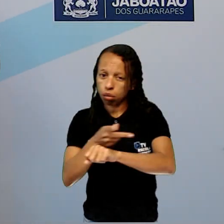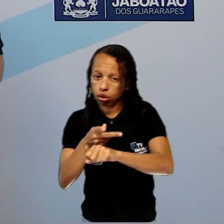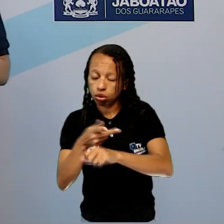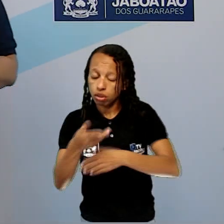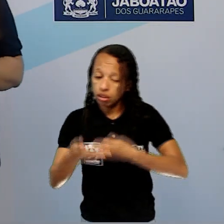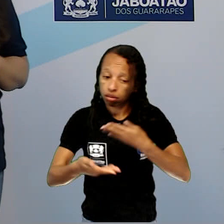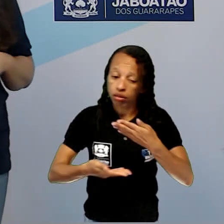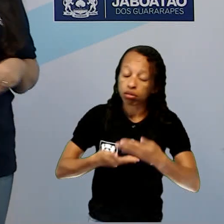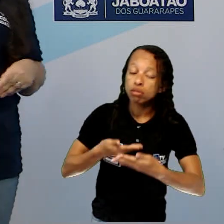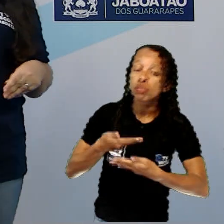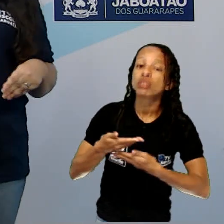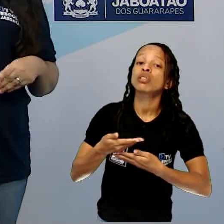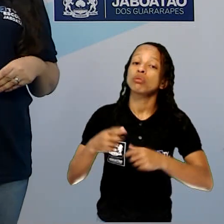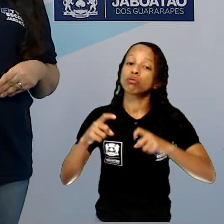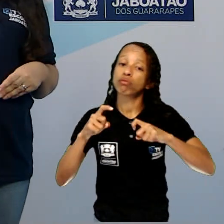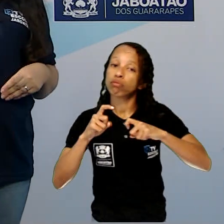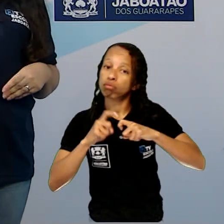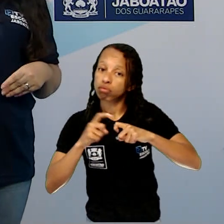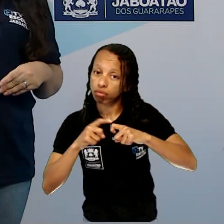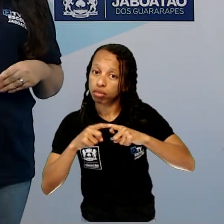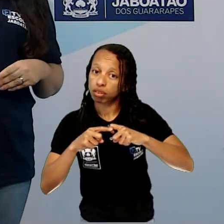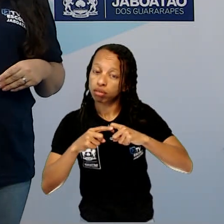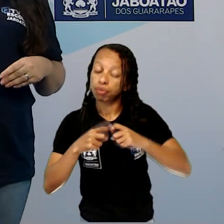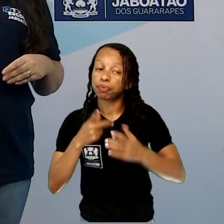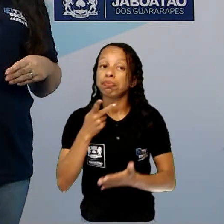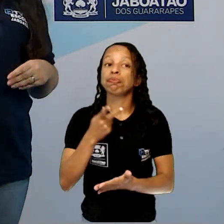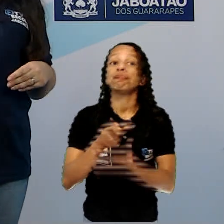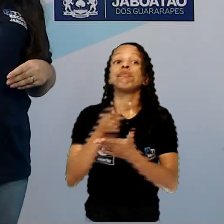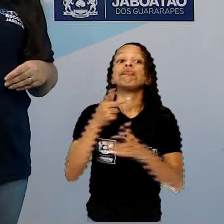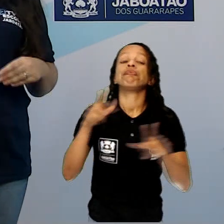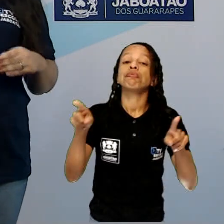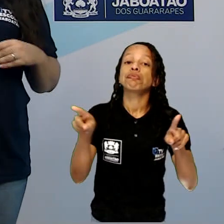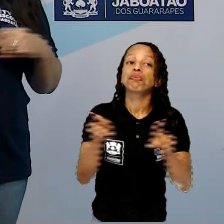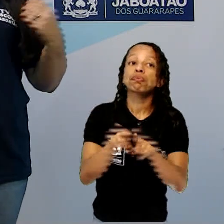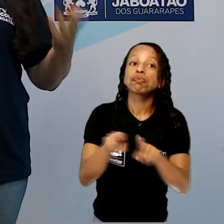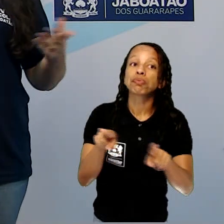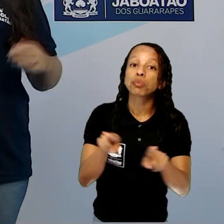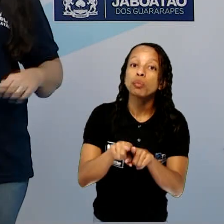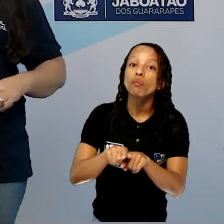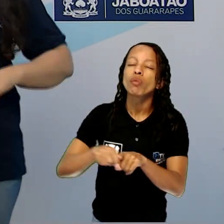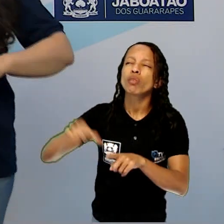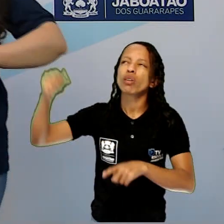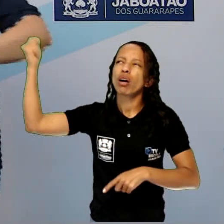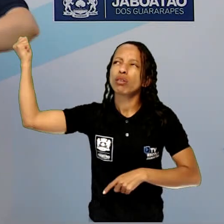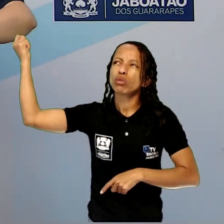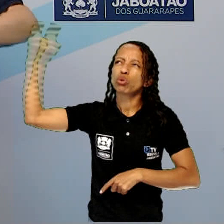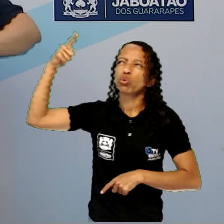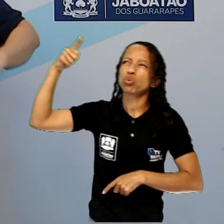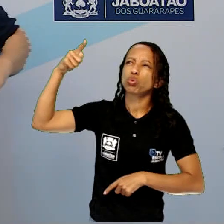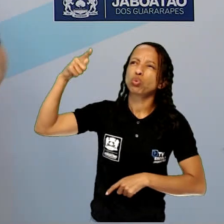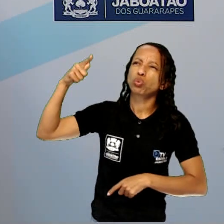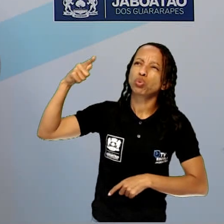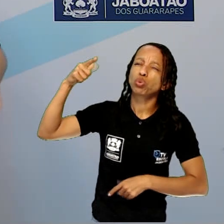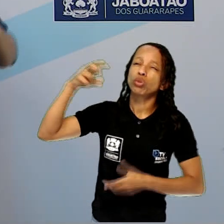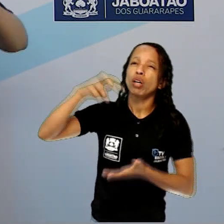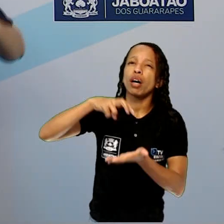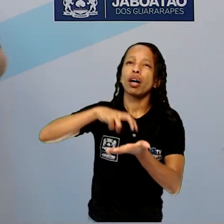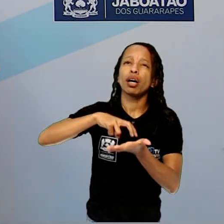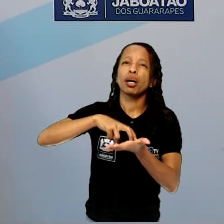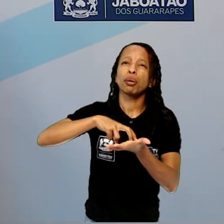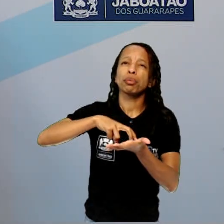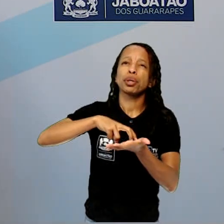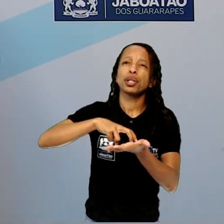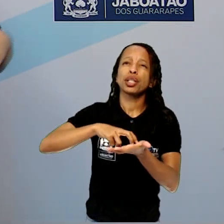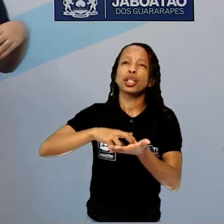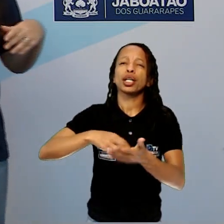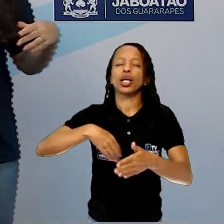atendimento médico. Acontecer também insolação ou queimadura do sol. Tô lá, passei a manhã todinha, meio-dia, jogando